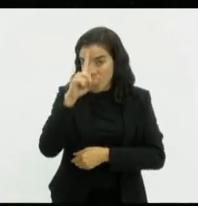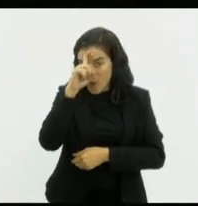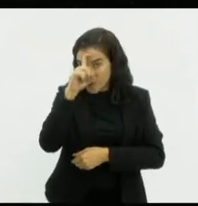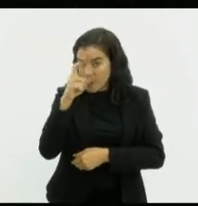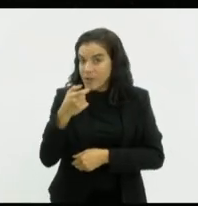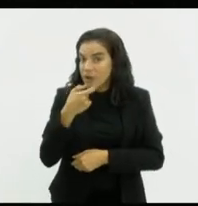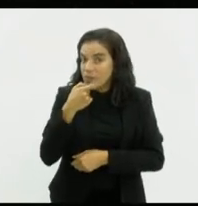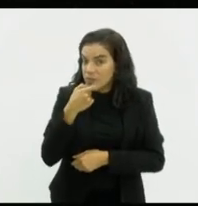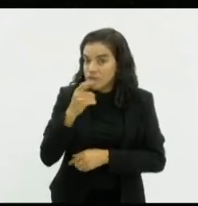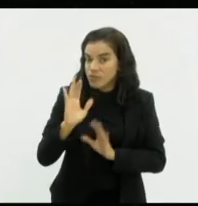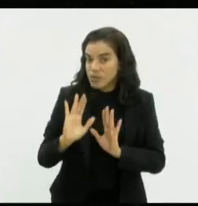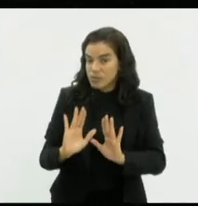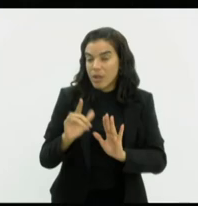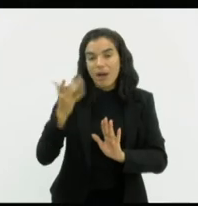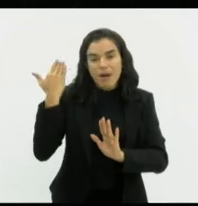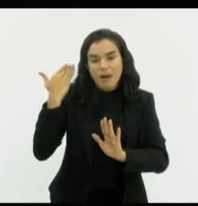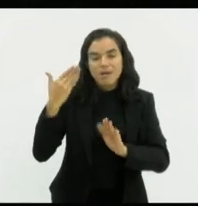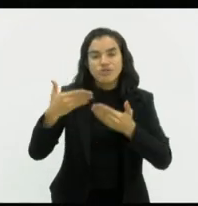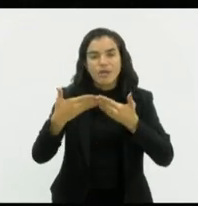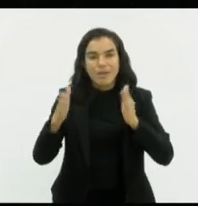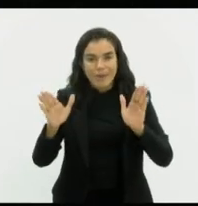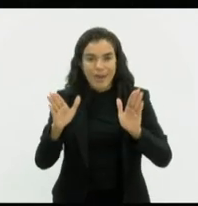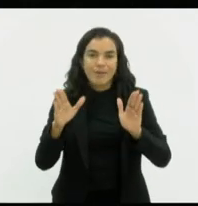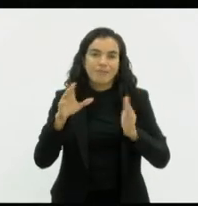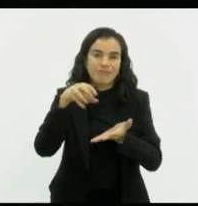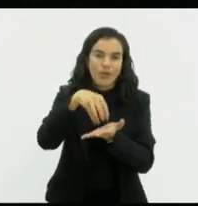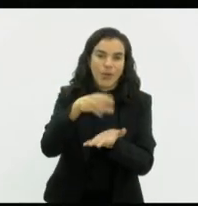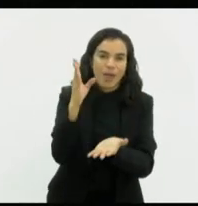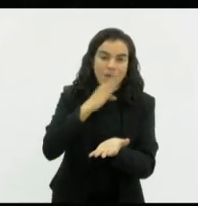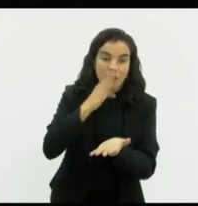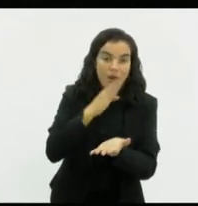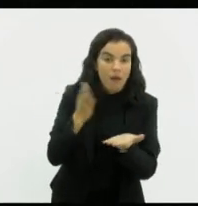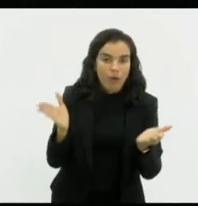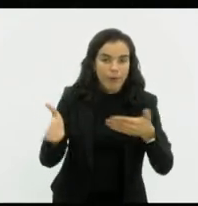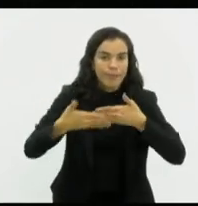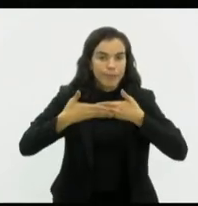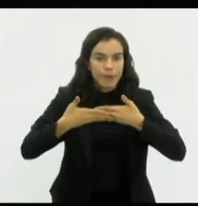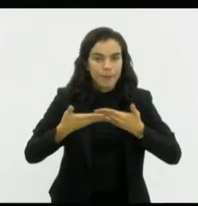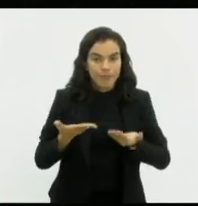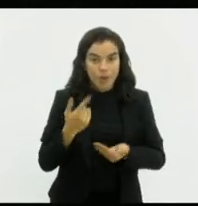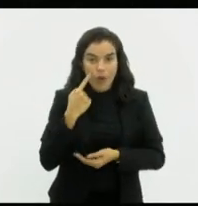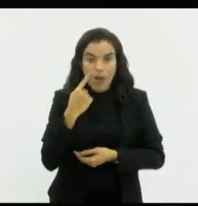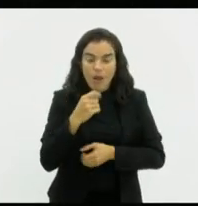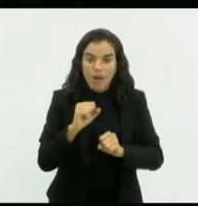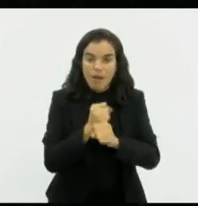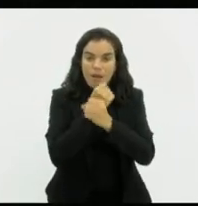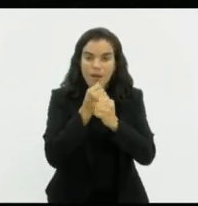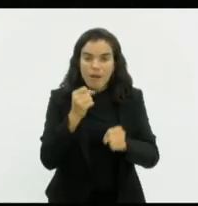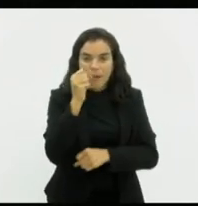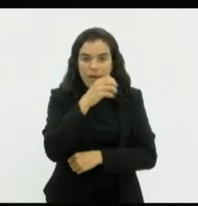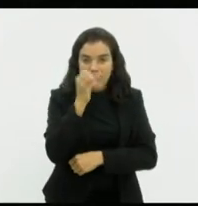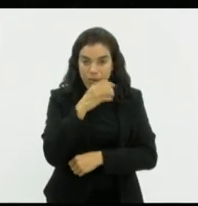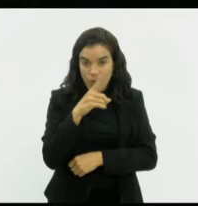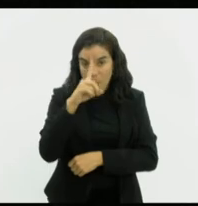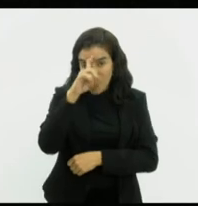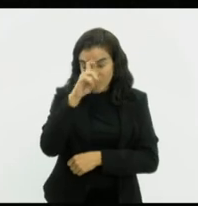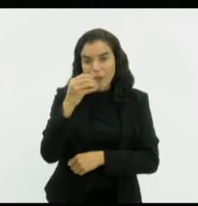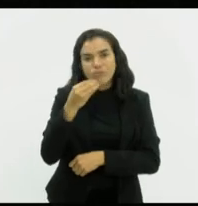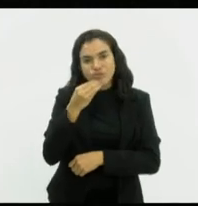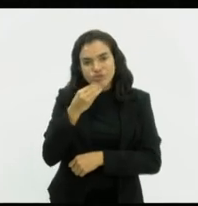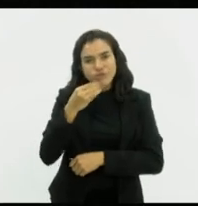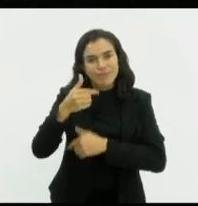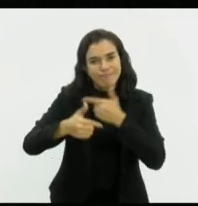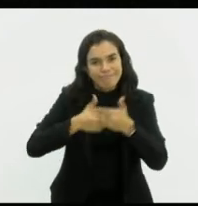antes tinha a porta aberta da emergência, hoje não tem. Veja o absurdo. Ao invés de ser feito para que o hospital pudesse funcionar